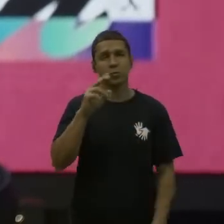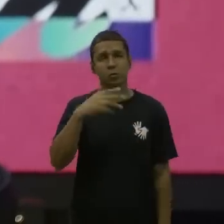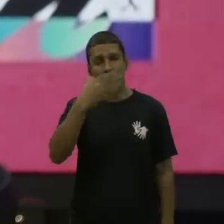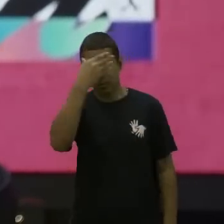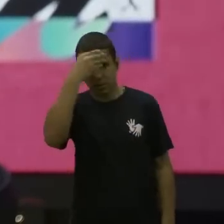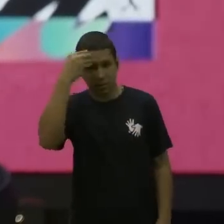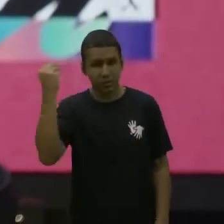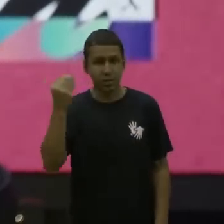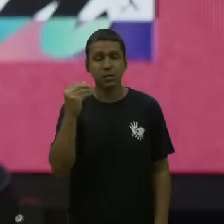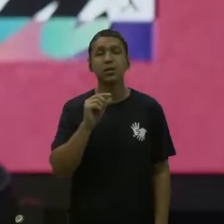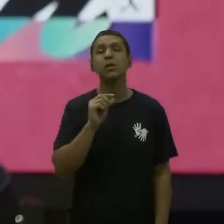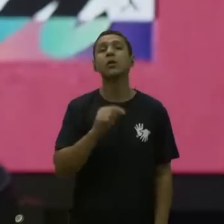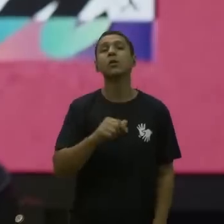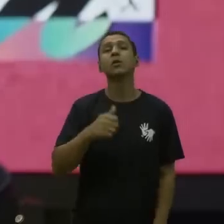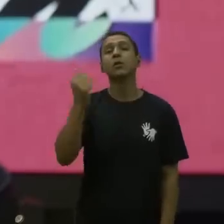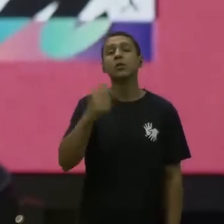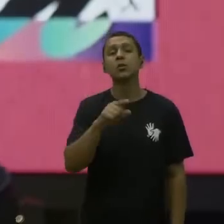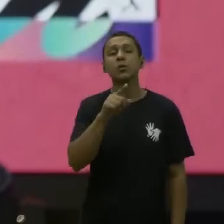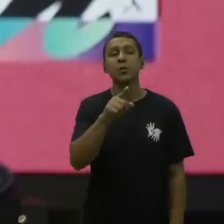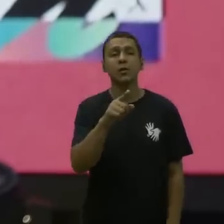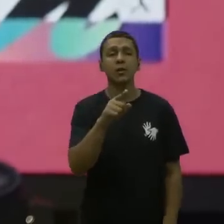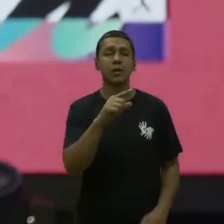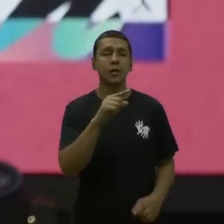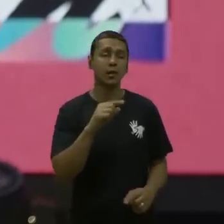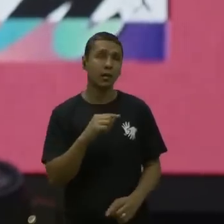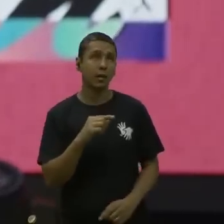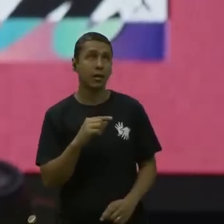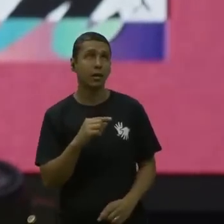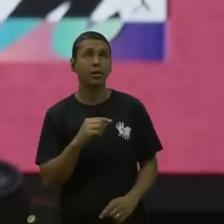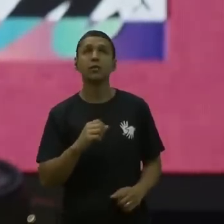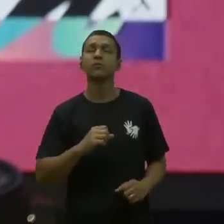do que é que motivou vocês a chegar até aqui.